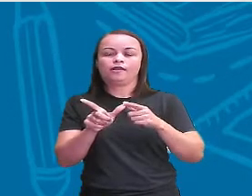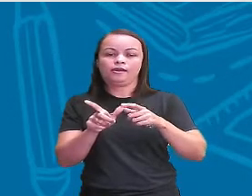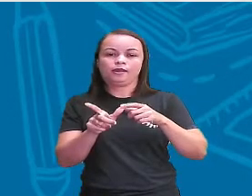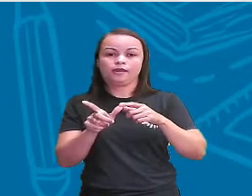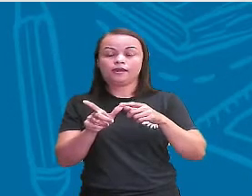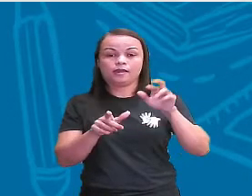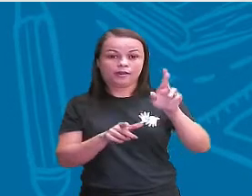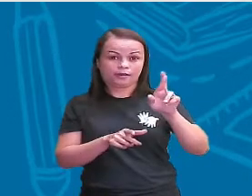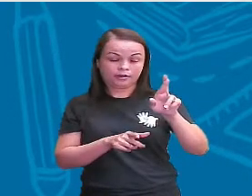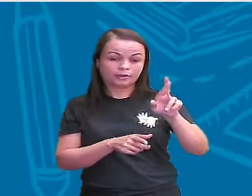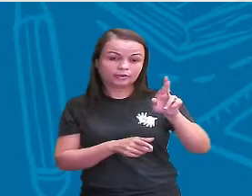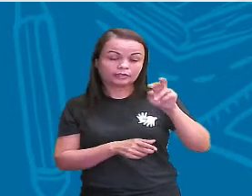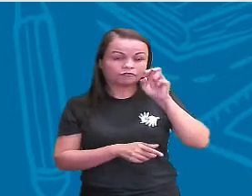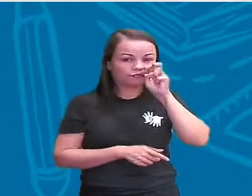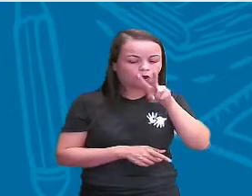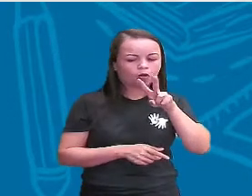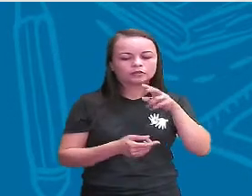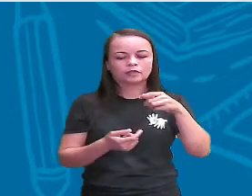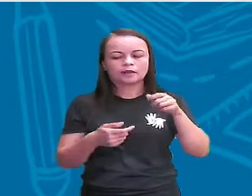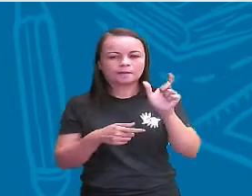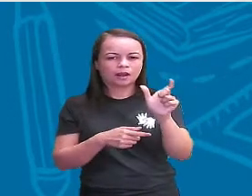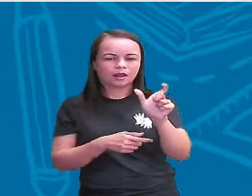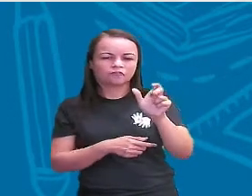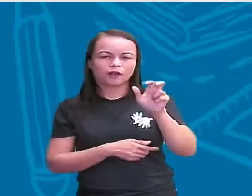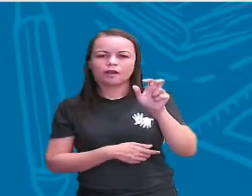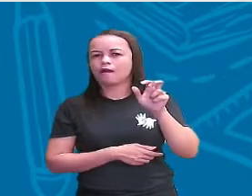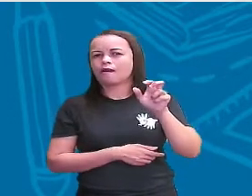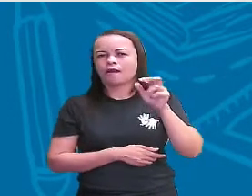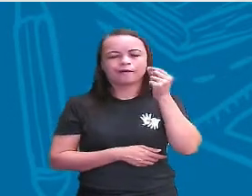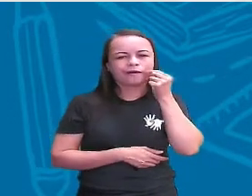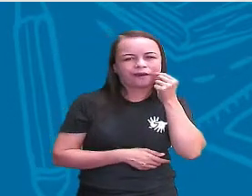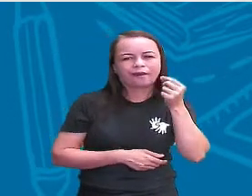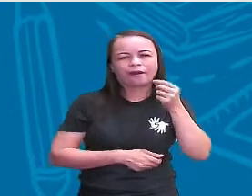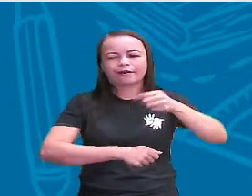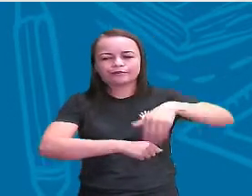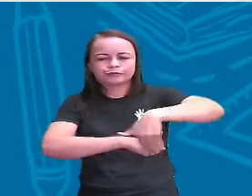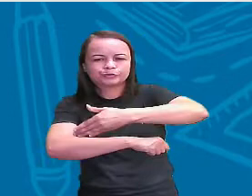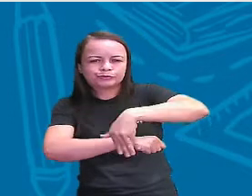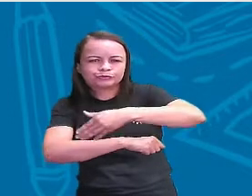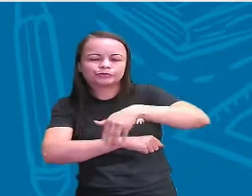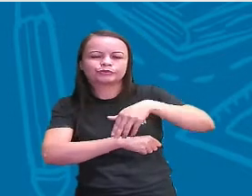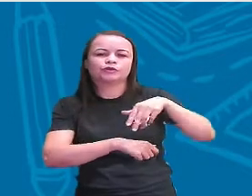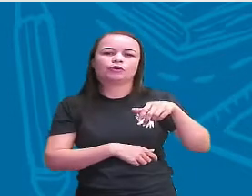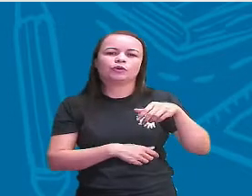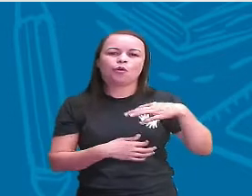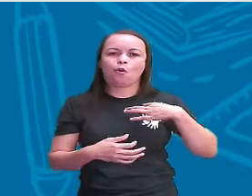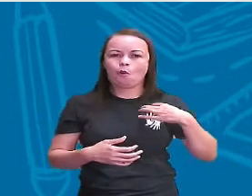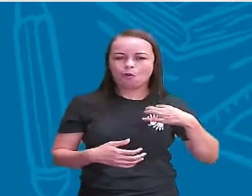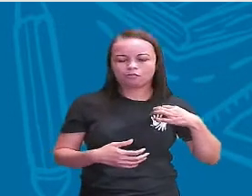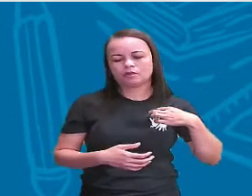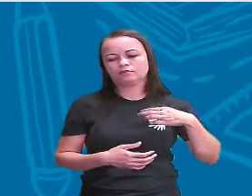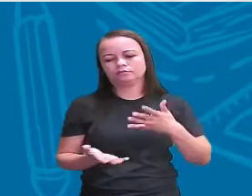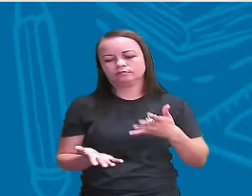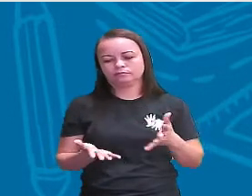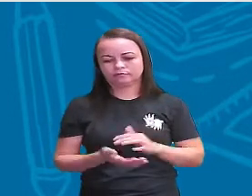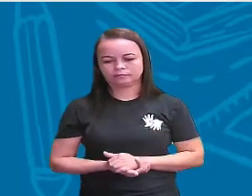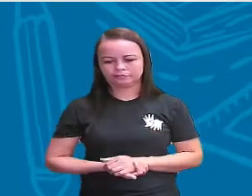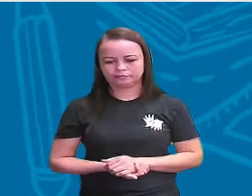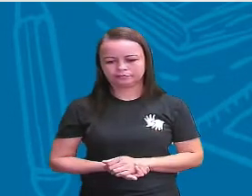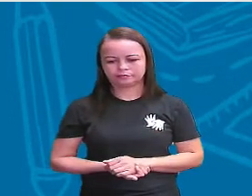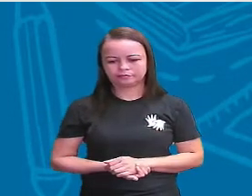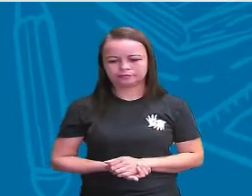forte. Tá na palavra rato, na palavra rua, na palavra roupa, tá? Na